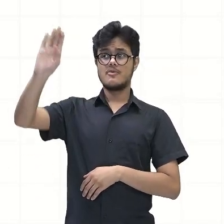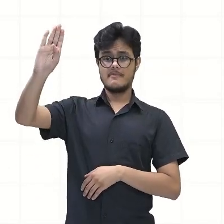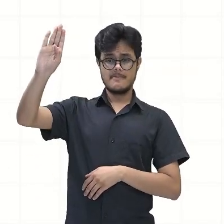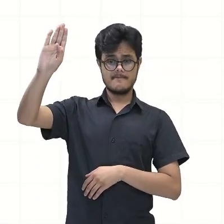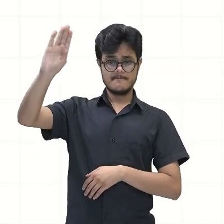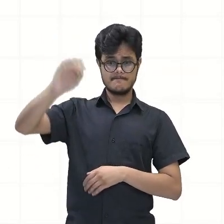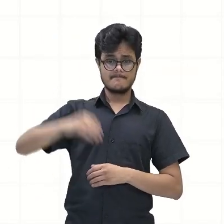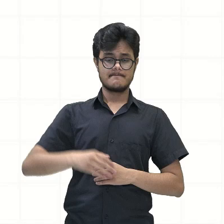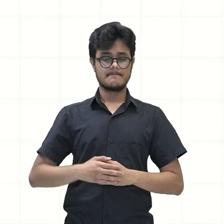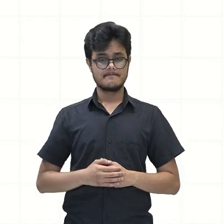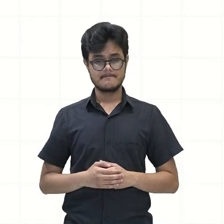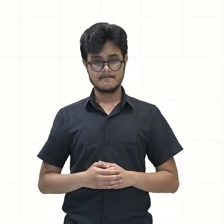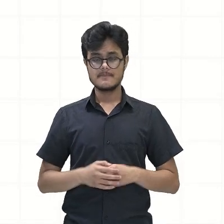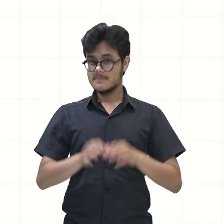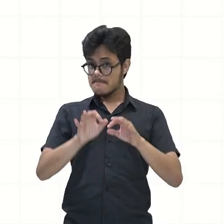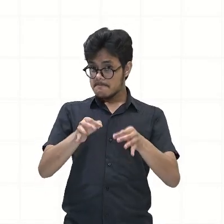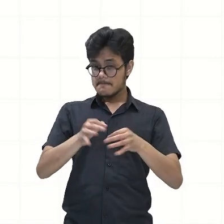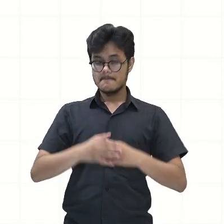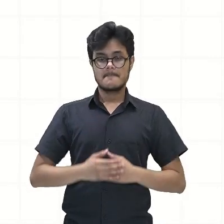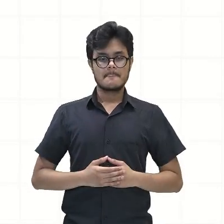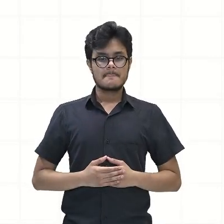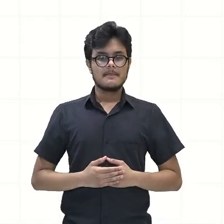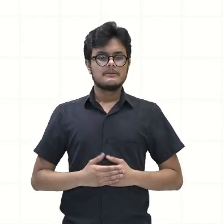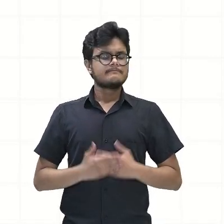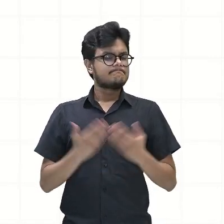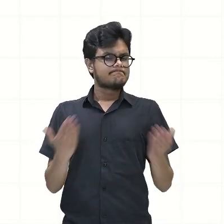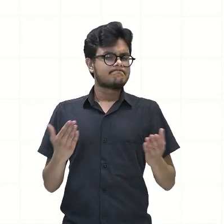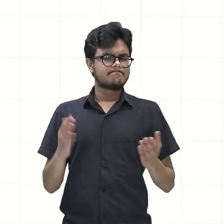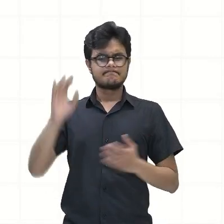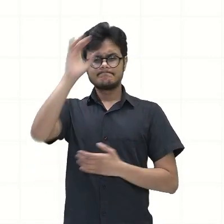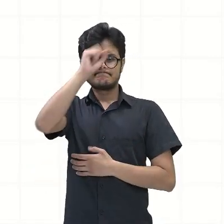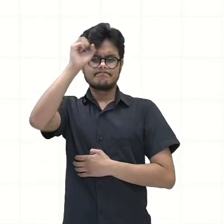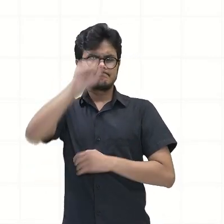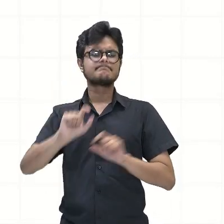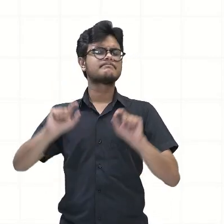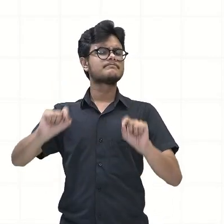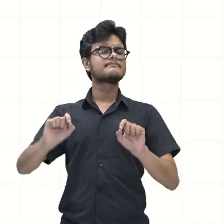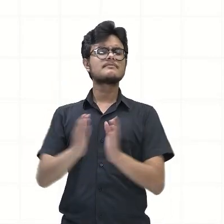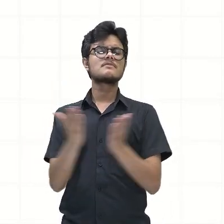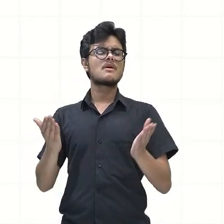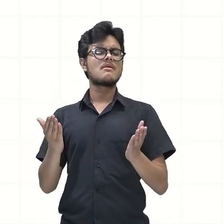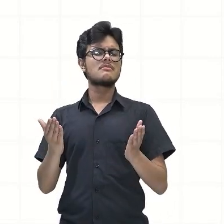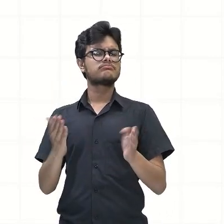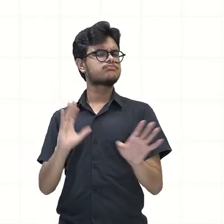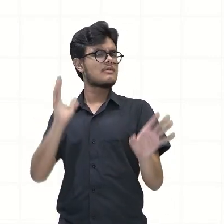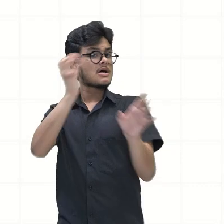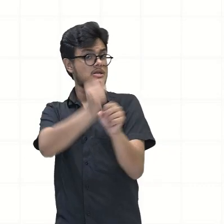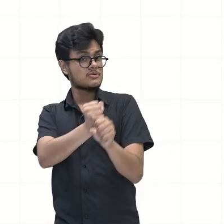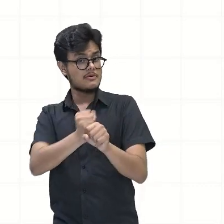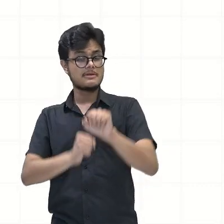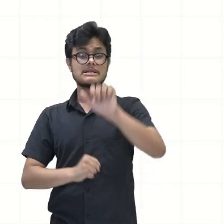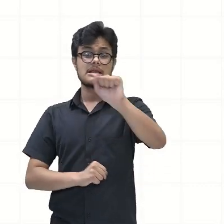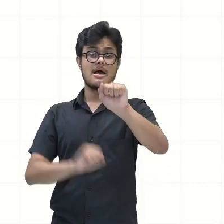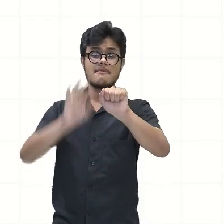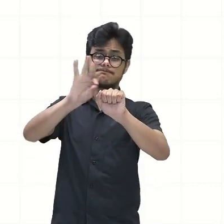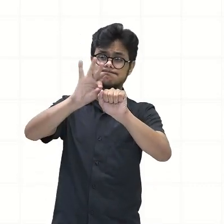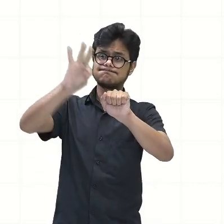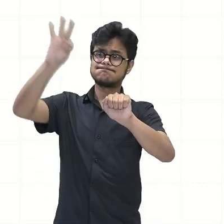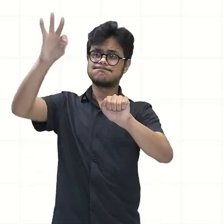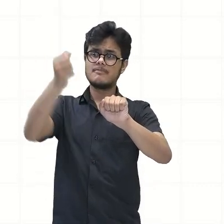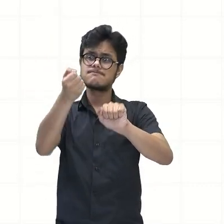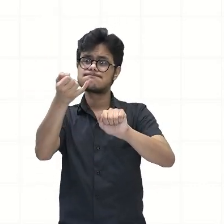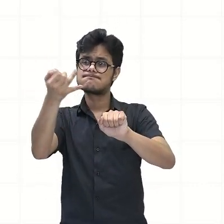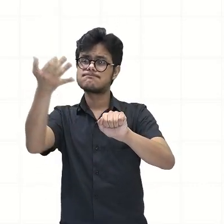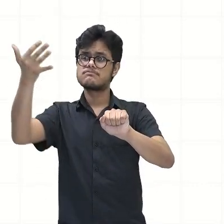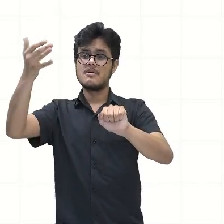B, certo? E o que a gente vai aprender a calcular é exatamente essa distância aqui entre